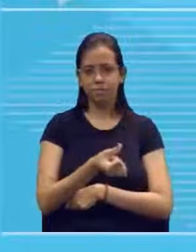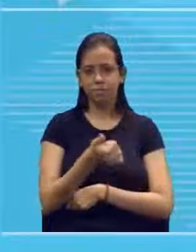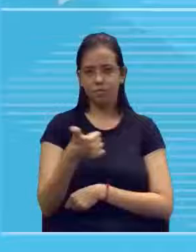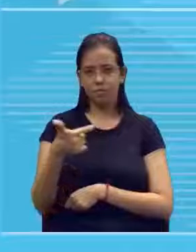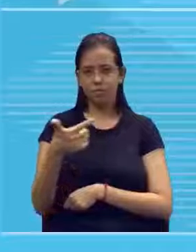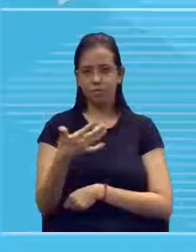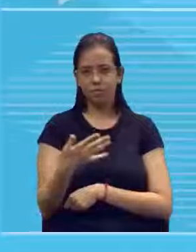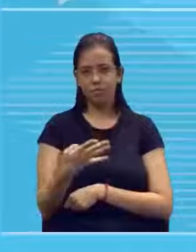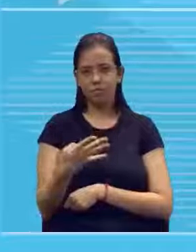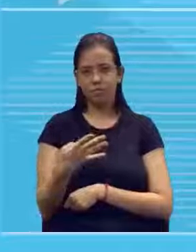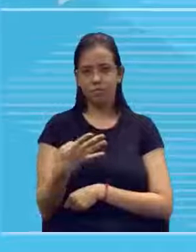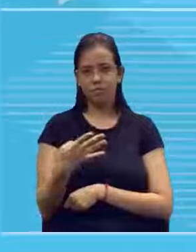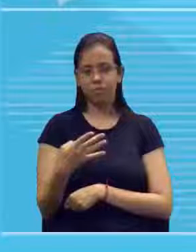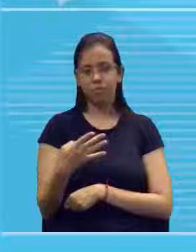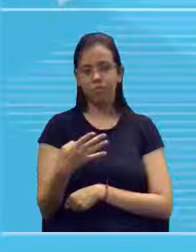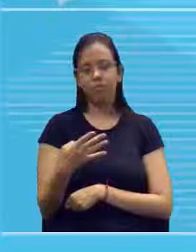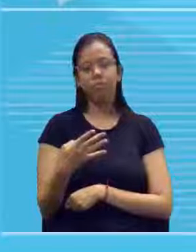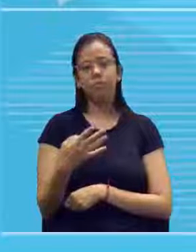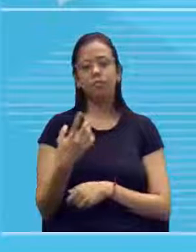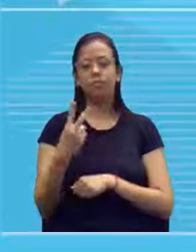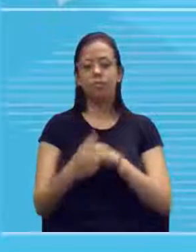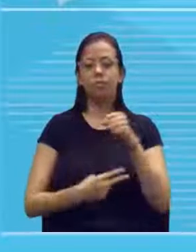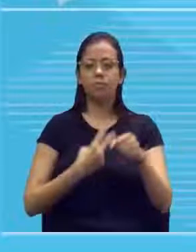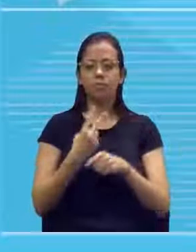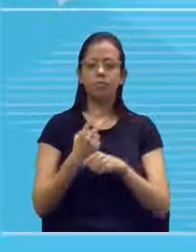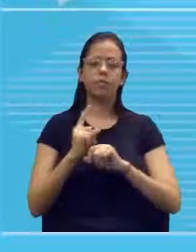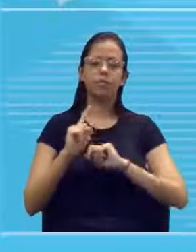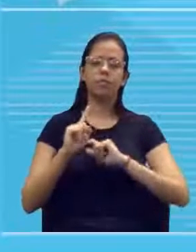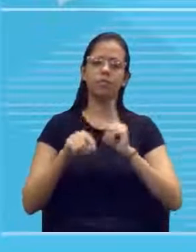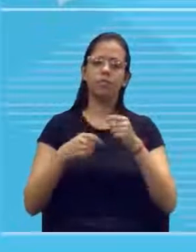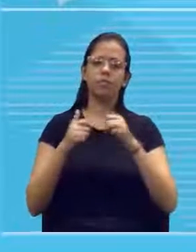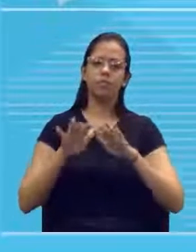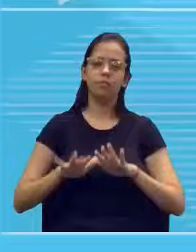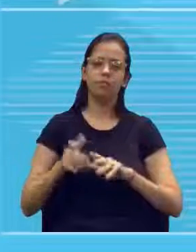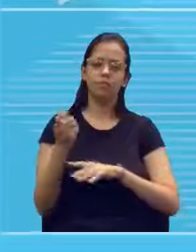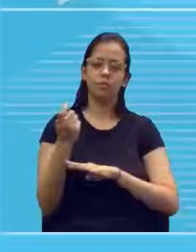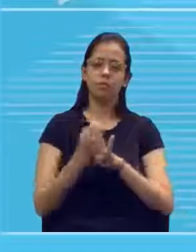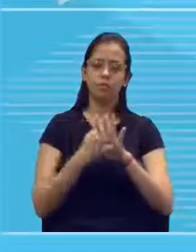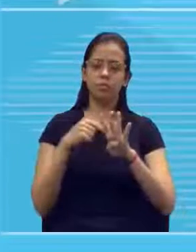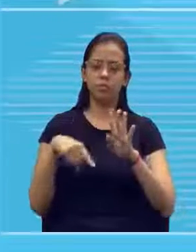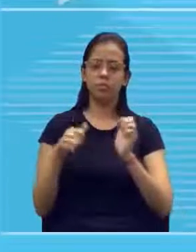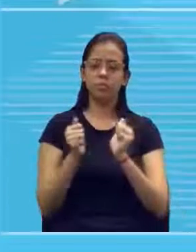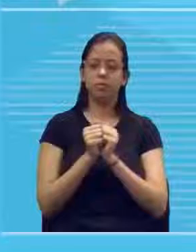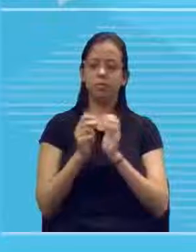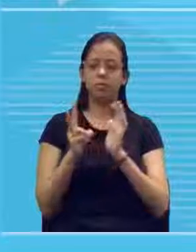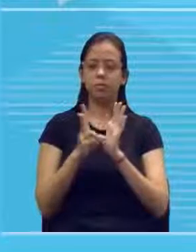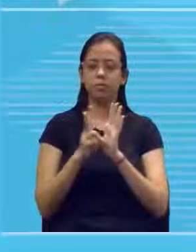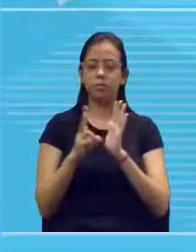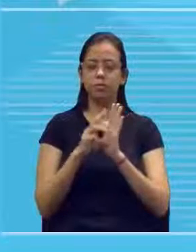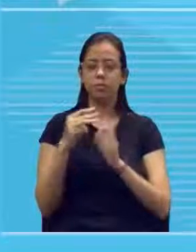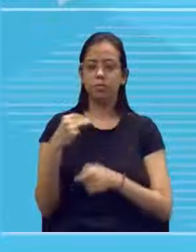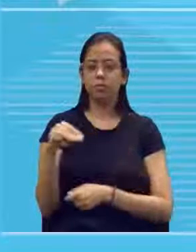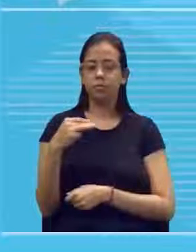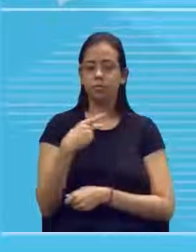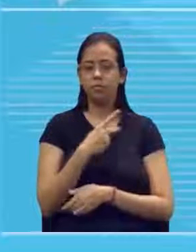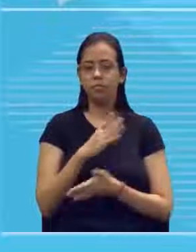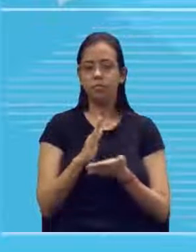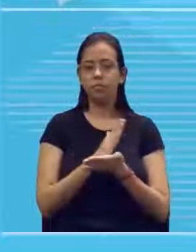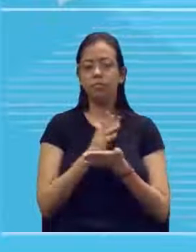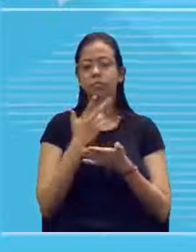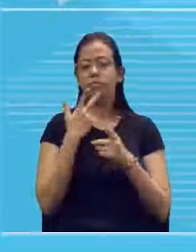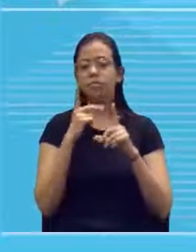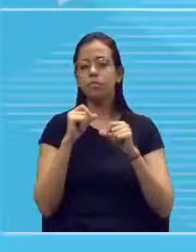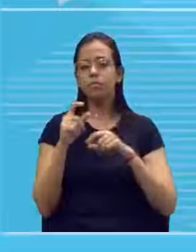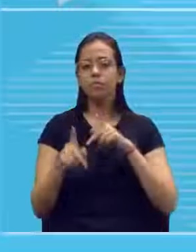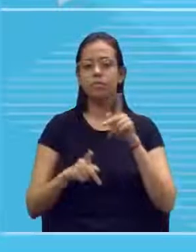seja dois anos depois que ele passou esses meses aqui com os Tupinambás tá E aí seu livro consta que o povo